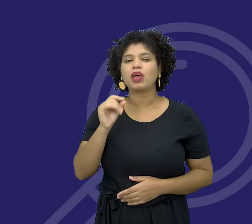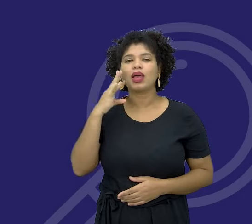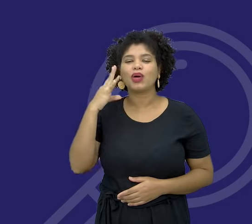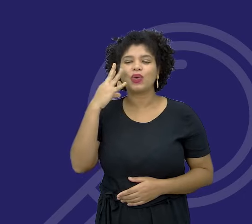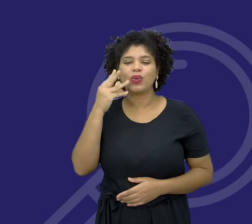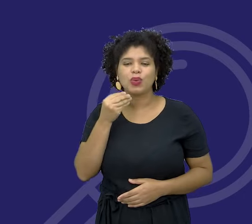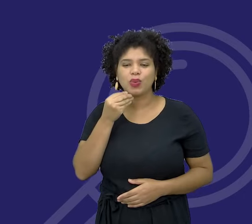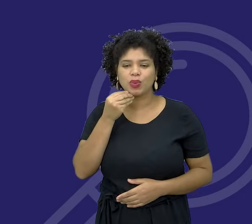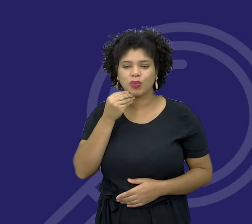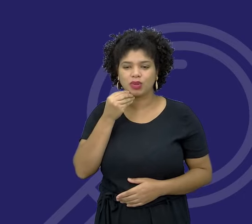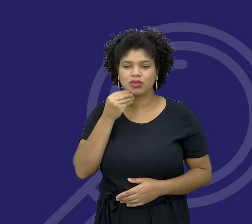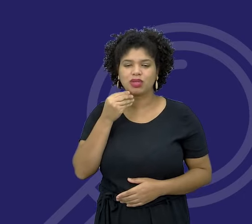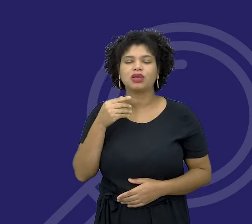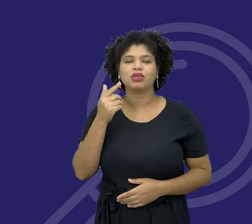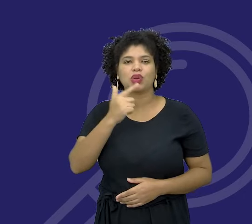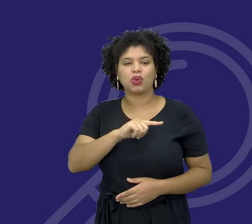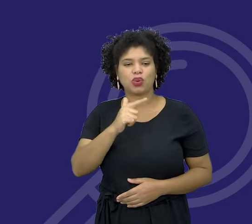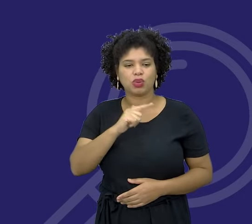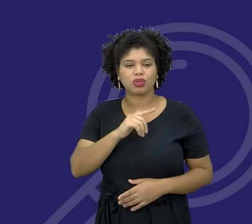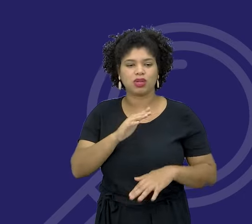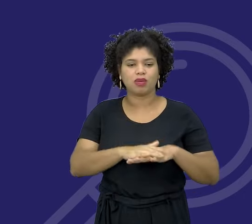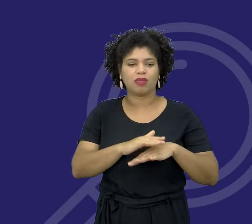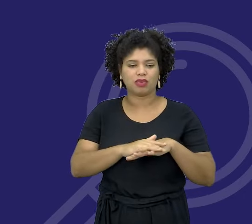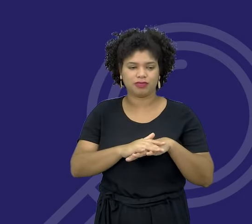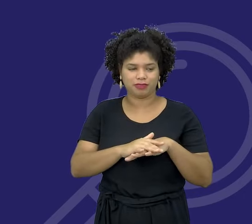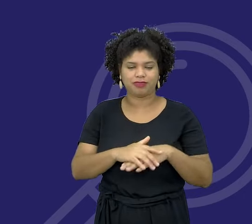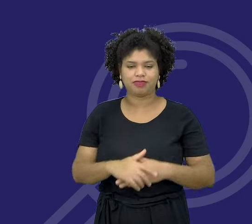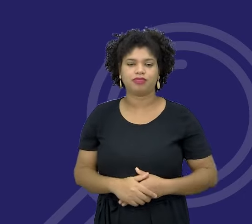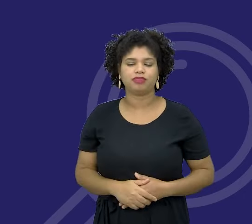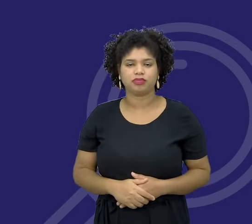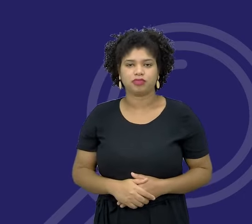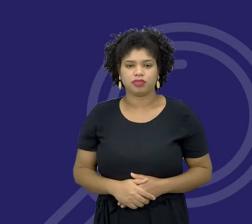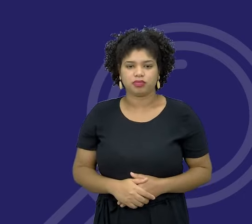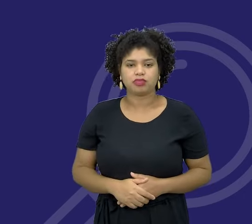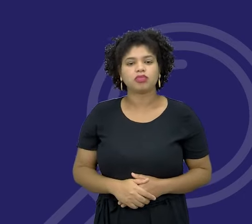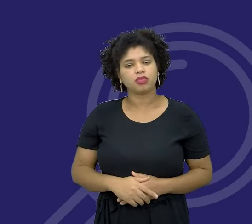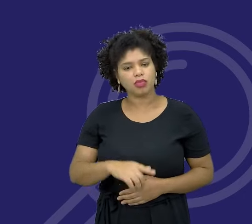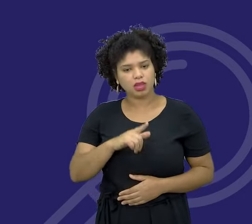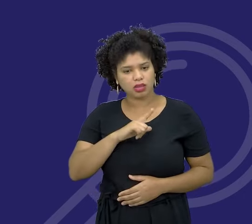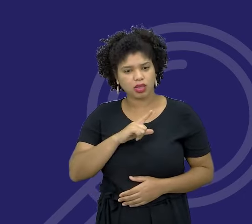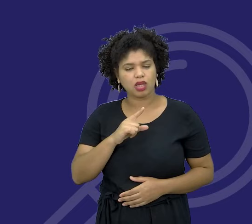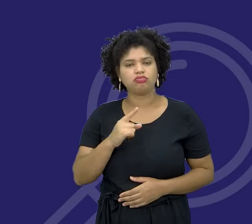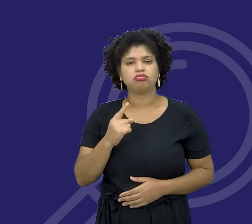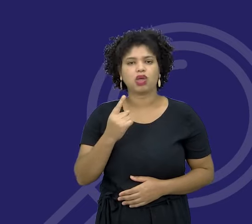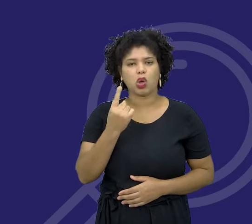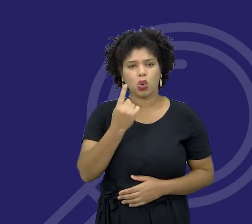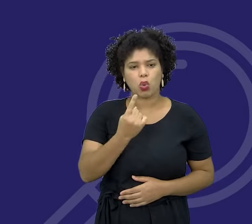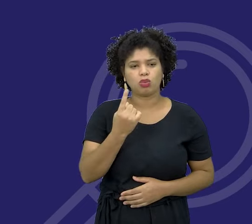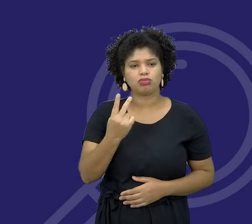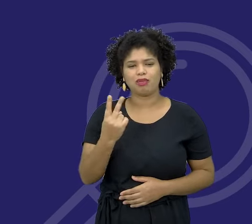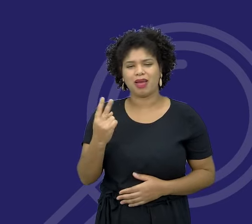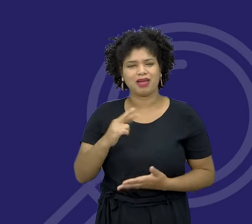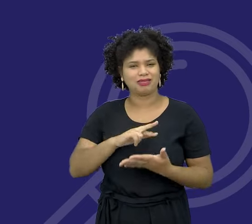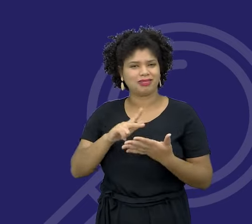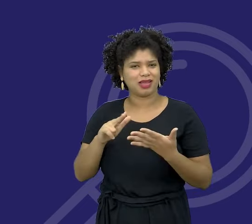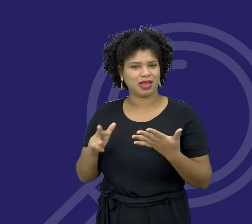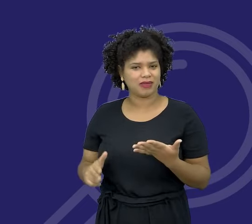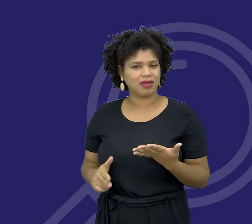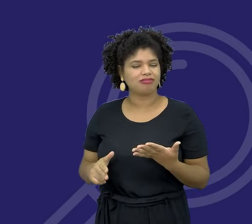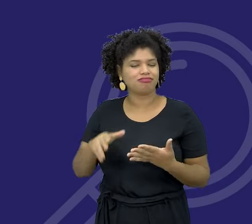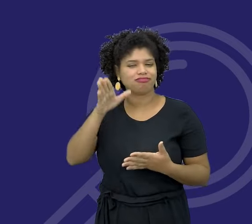esse processo de resolução de problemas vai trabalhar essas e muitas outras. Curiosidade